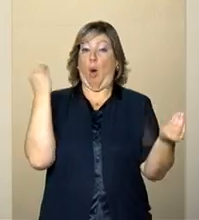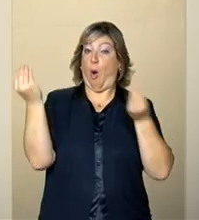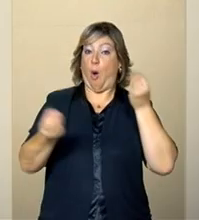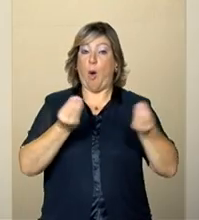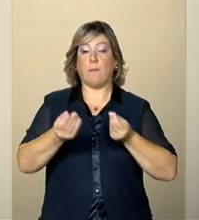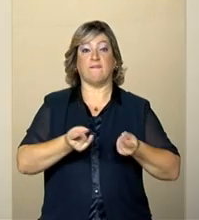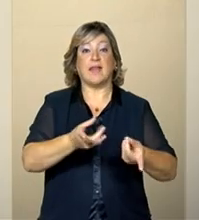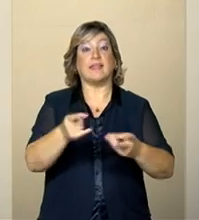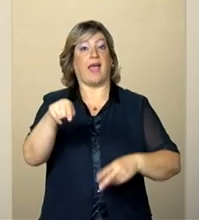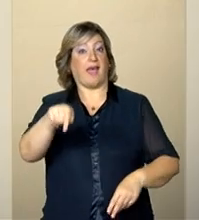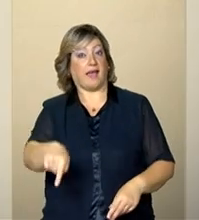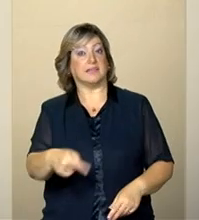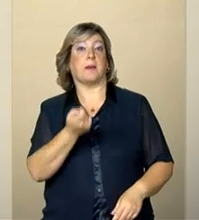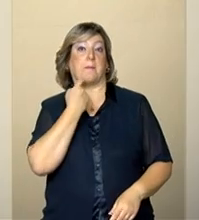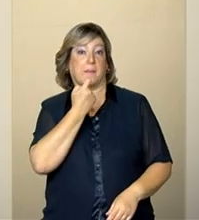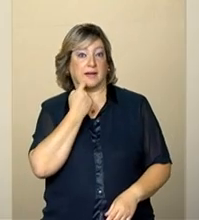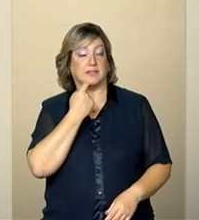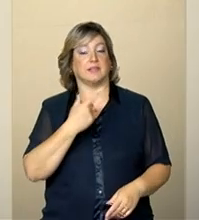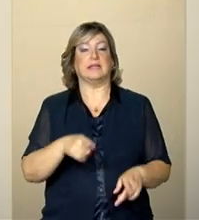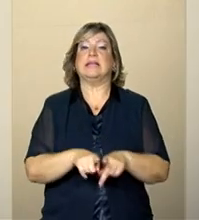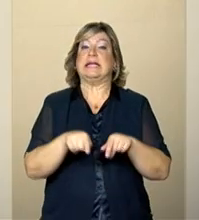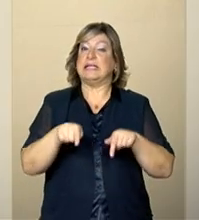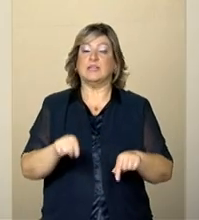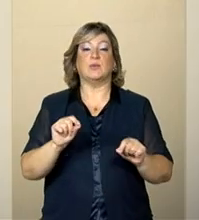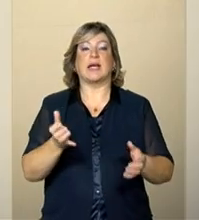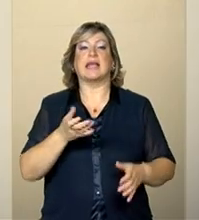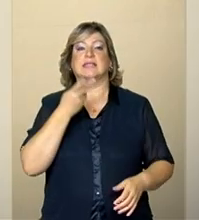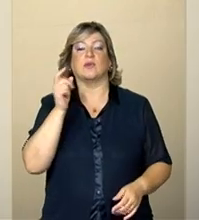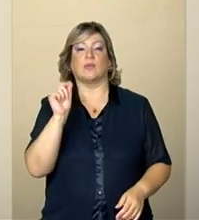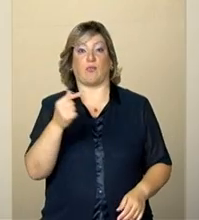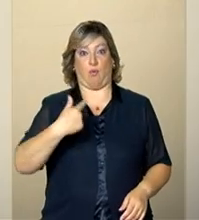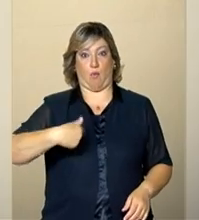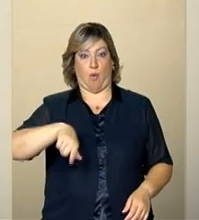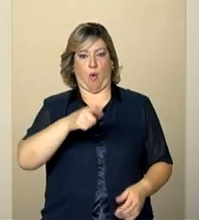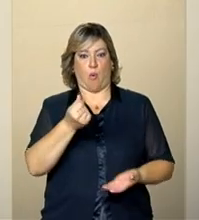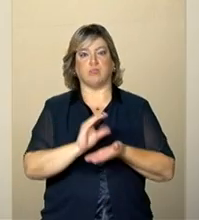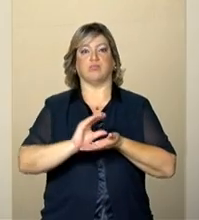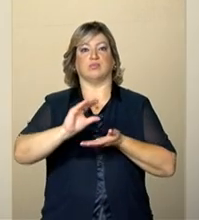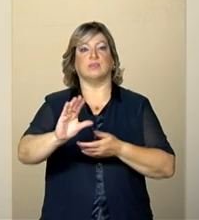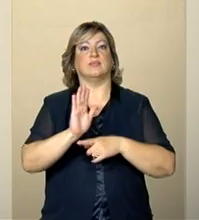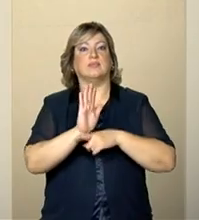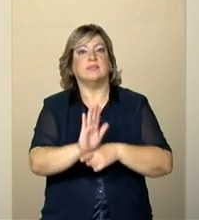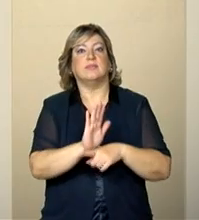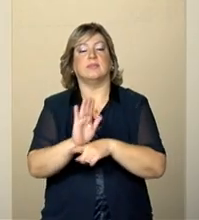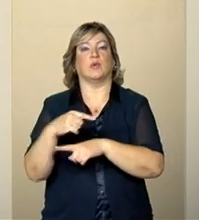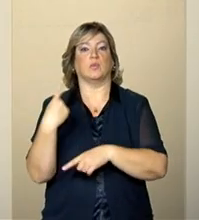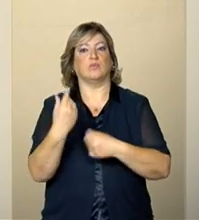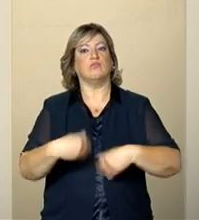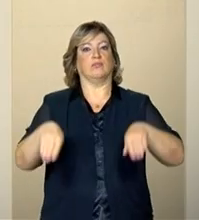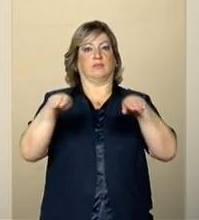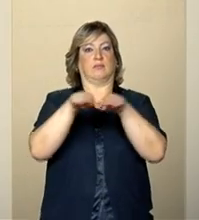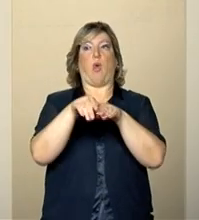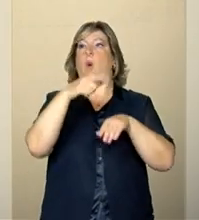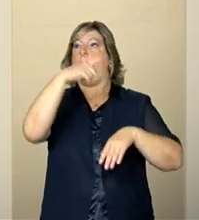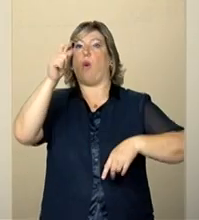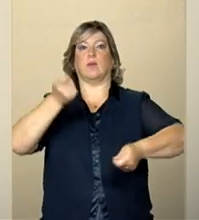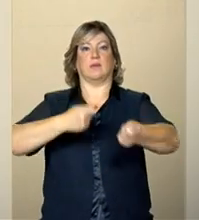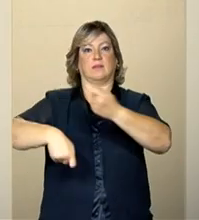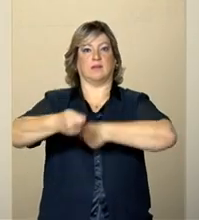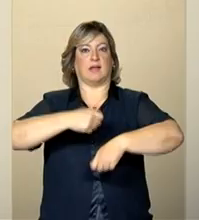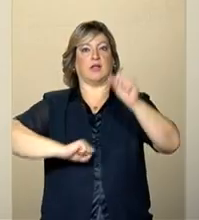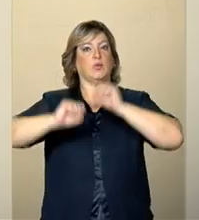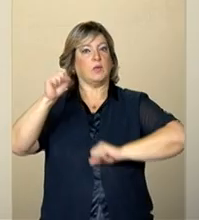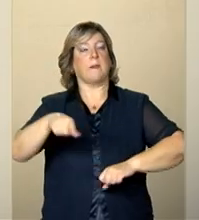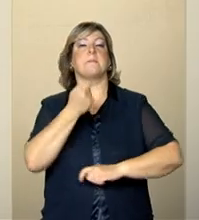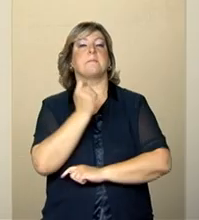comercializar seu produto isso Luciano significa que estamos investindo no aumento da competitividade da indústria